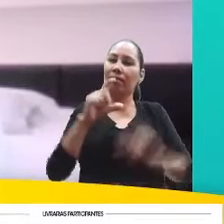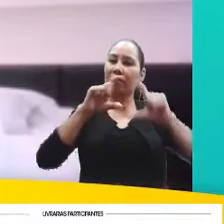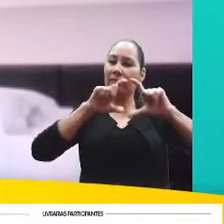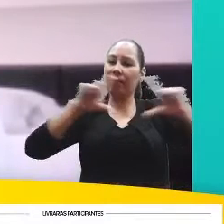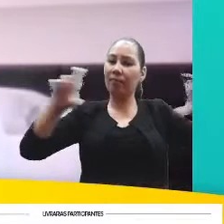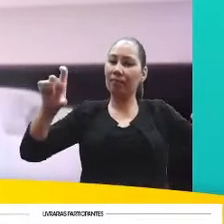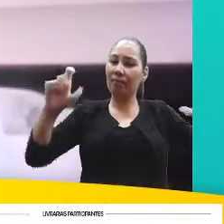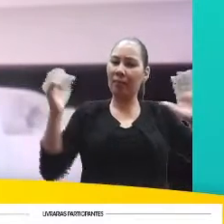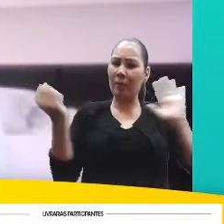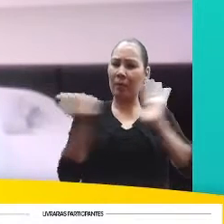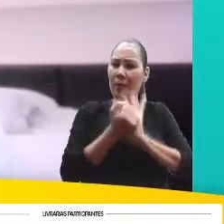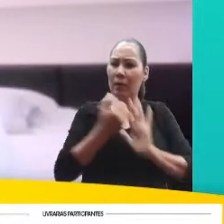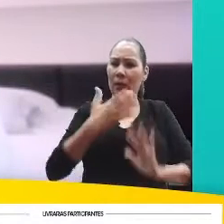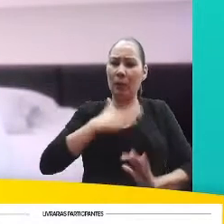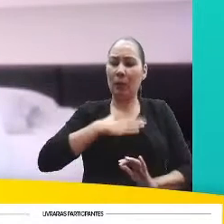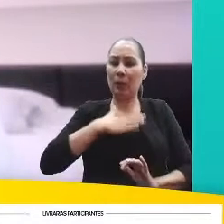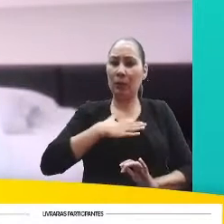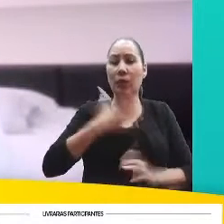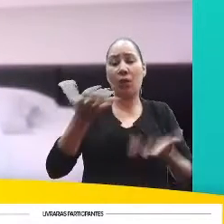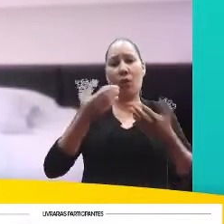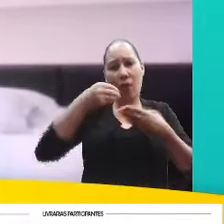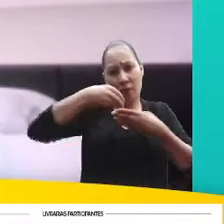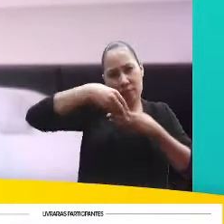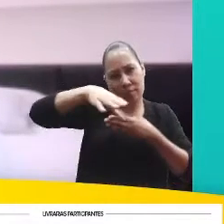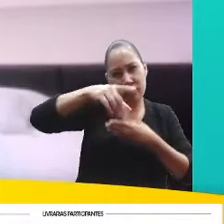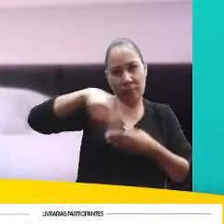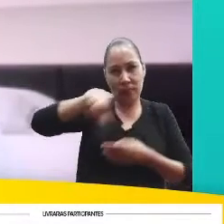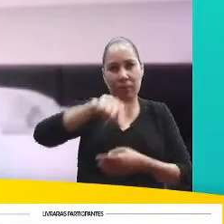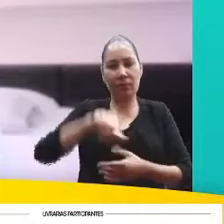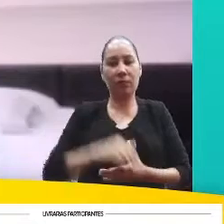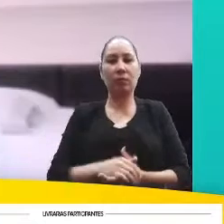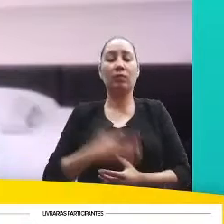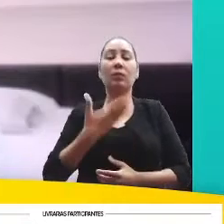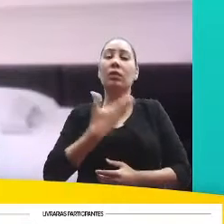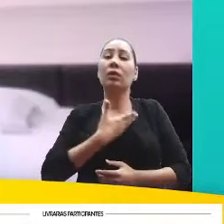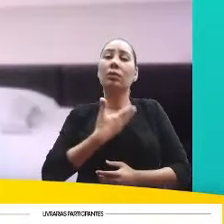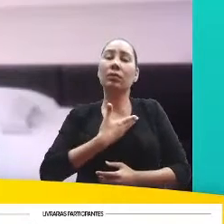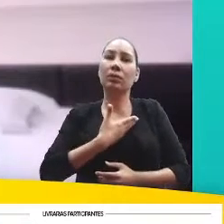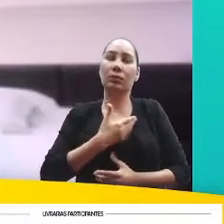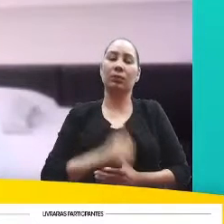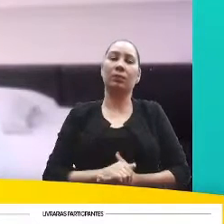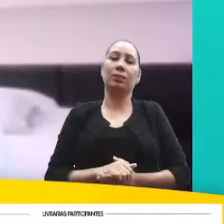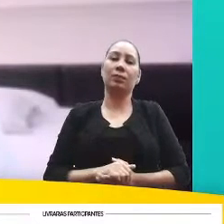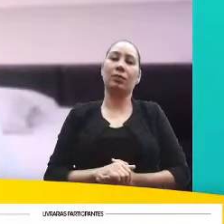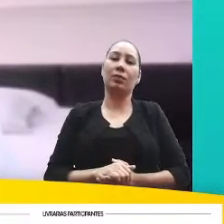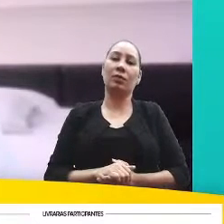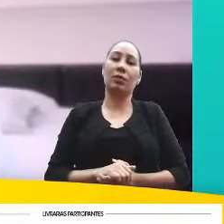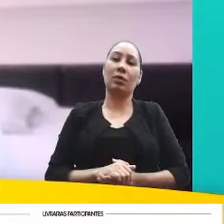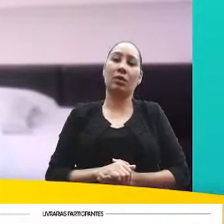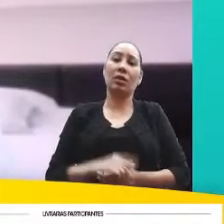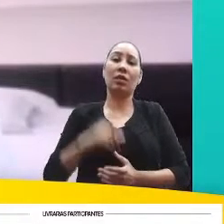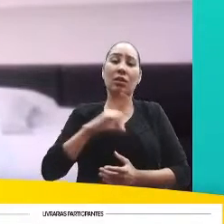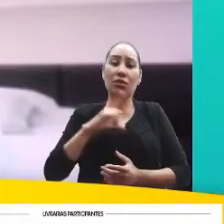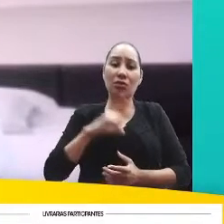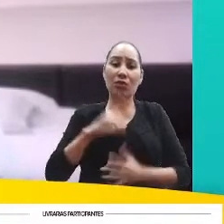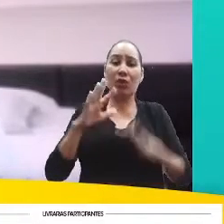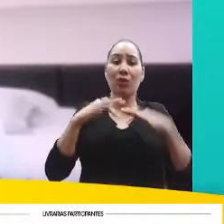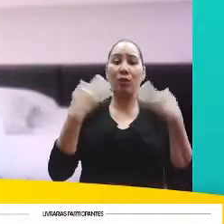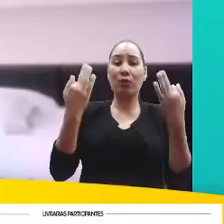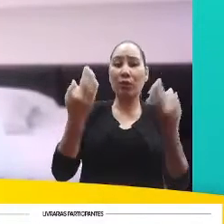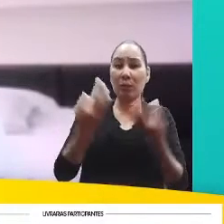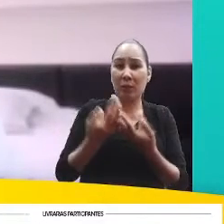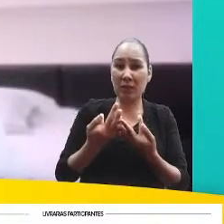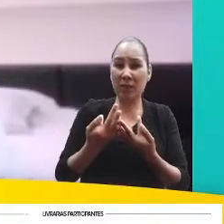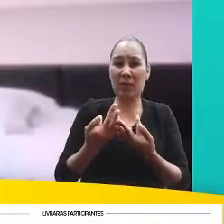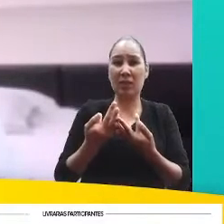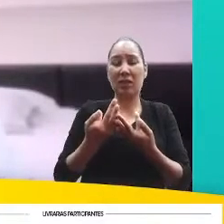frase dele me marcou muito e eu gostaria de dividir com vocês. Amigos que passaram pela perda de um ente querido